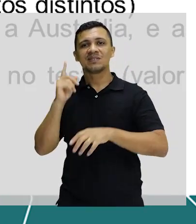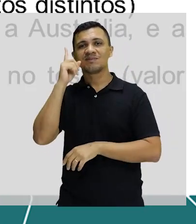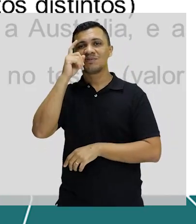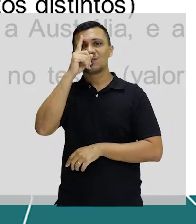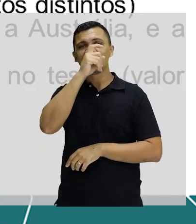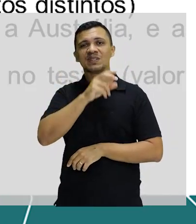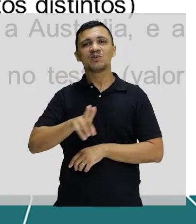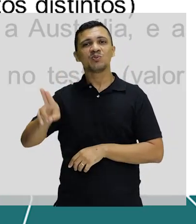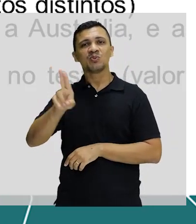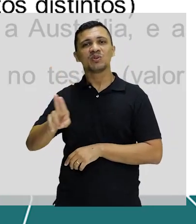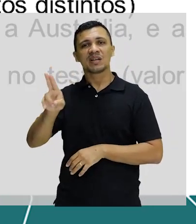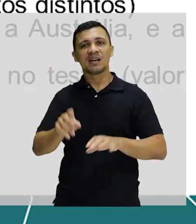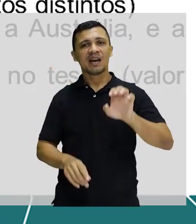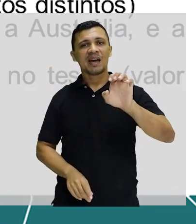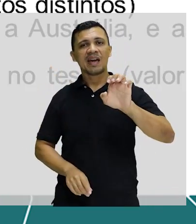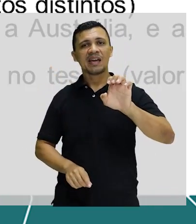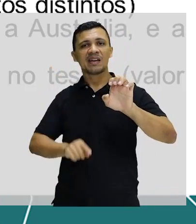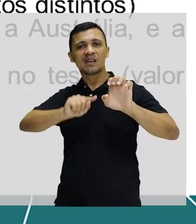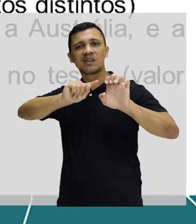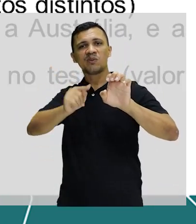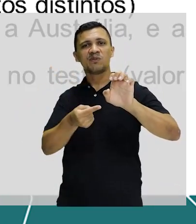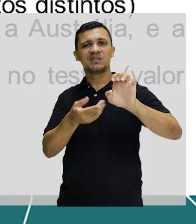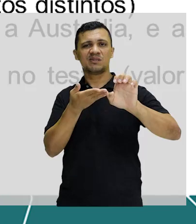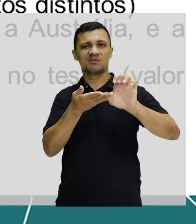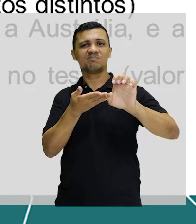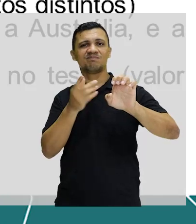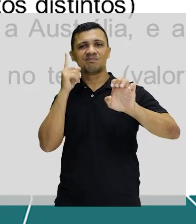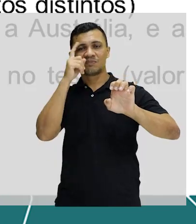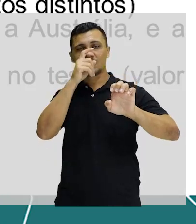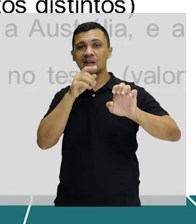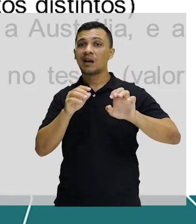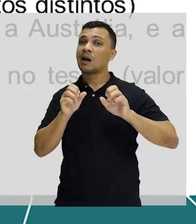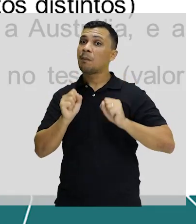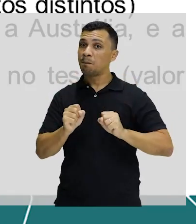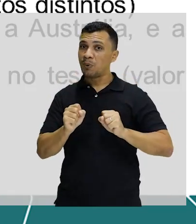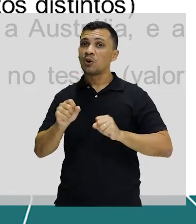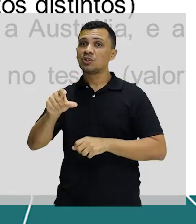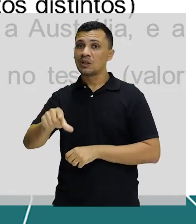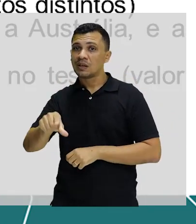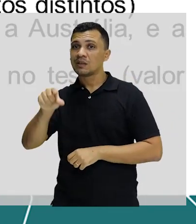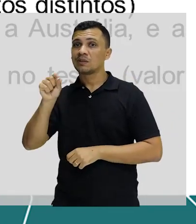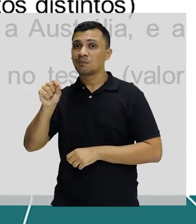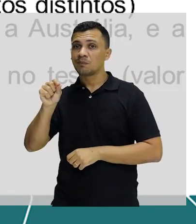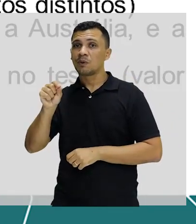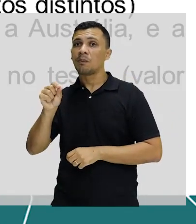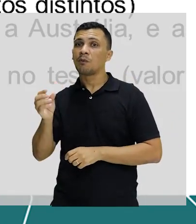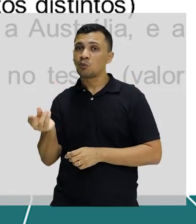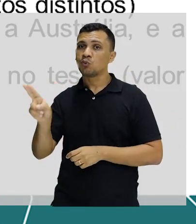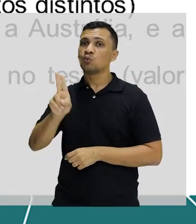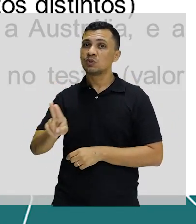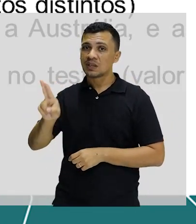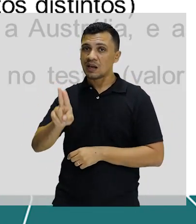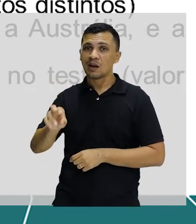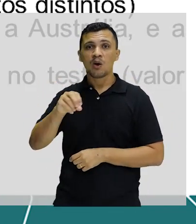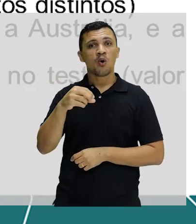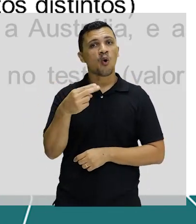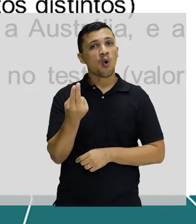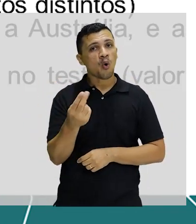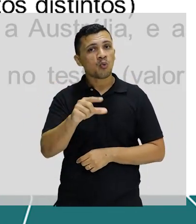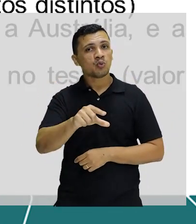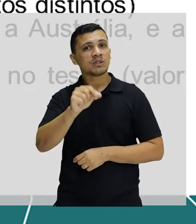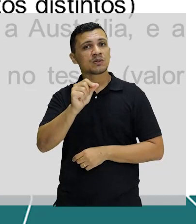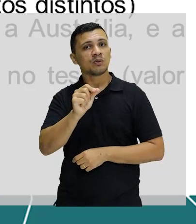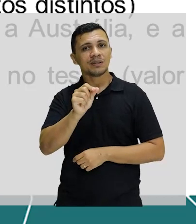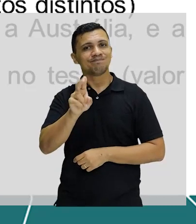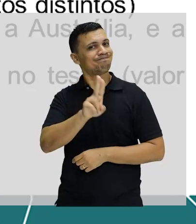vírgula, a conjunção i e a vírgula, né? Nesse caso, ela é facultativa, tá? Você pode ou não utilizar. Então, vamos ver os casos